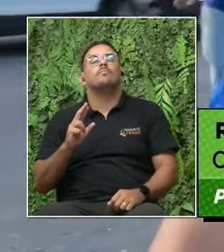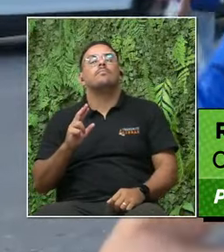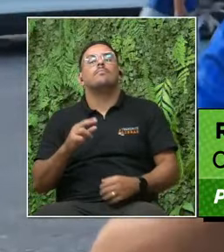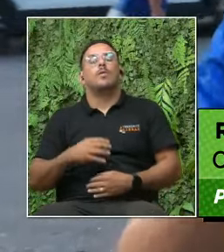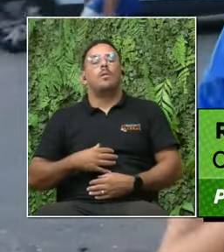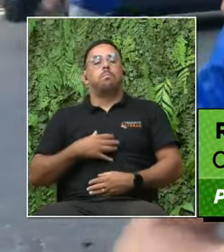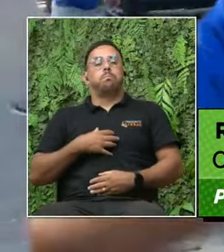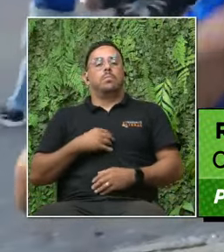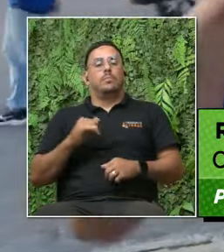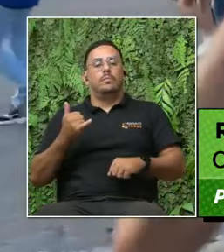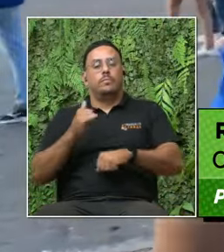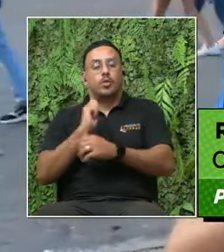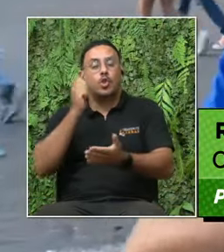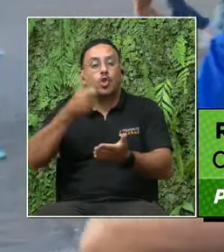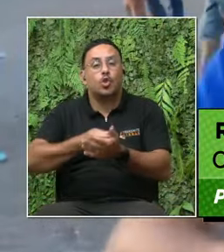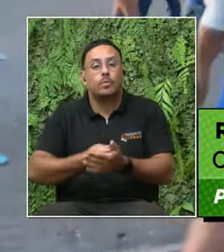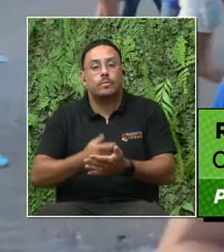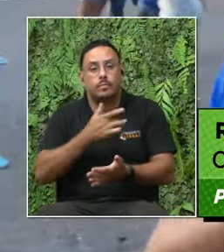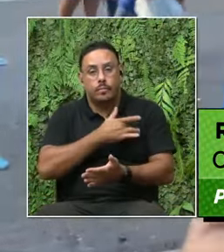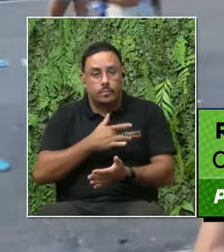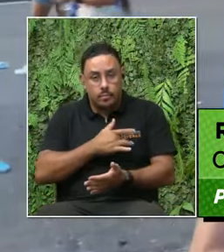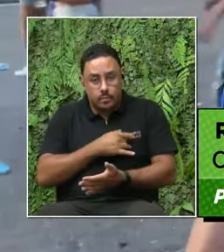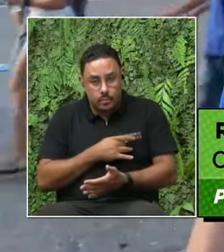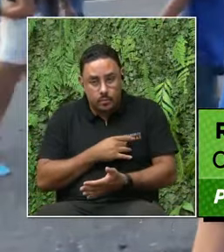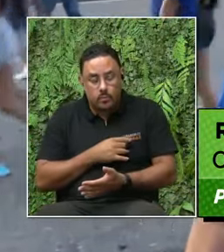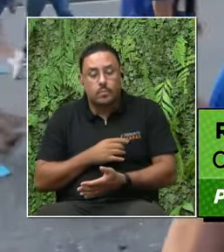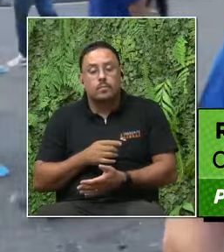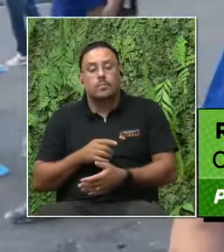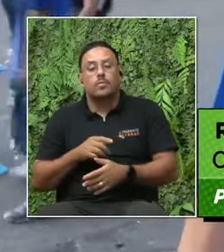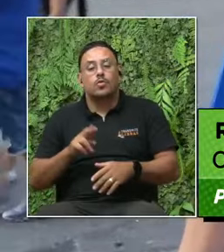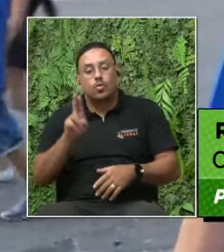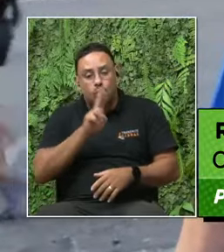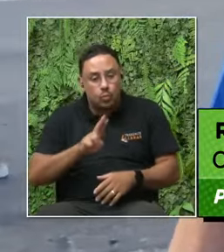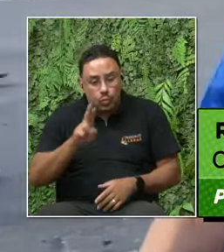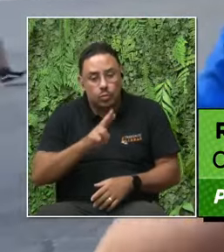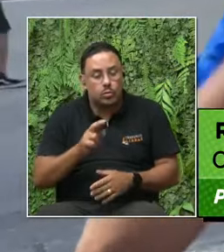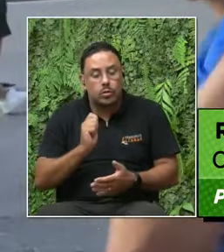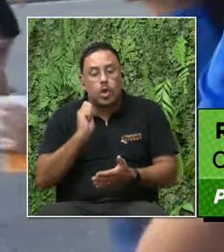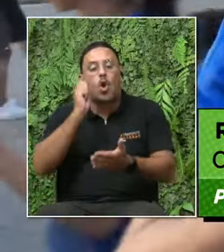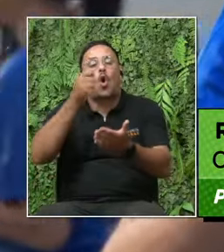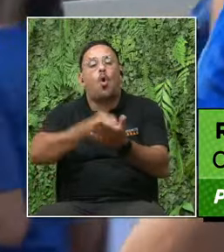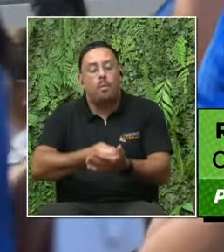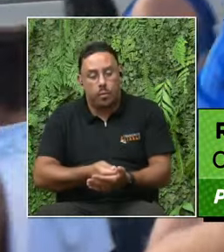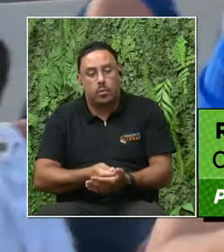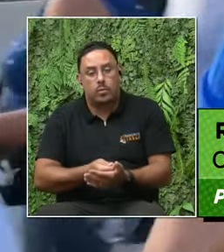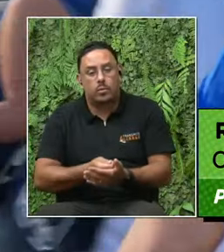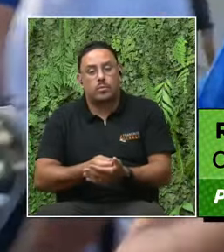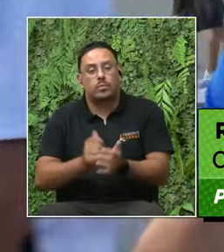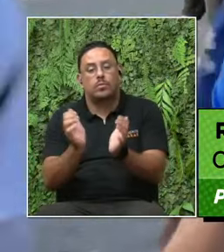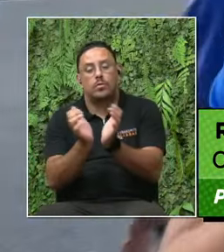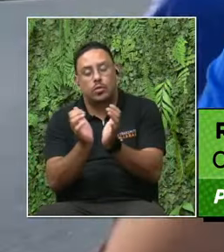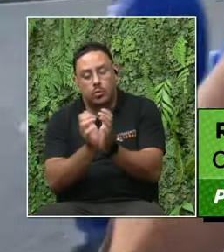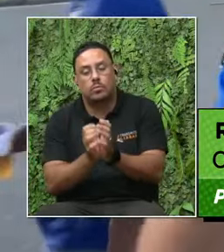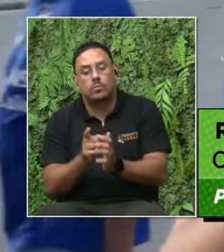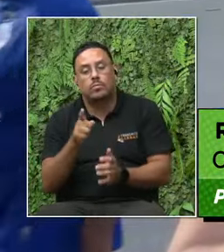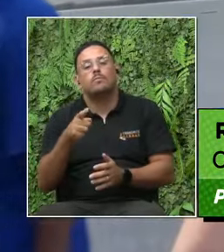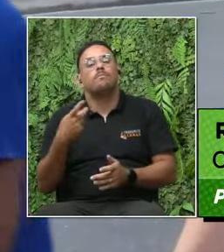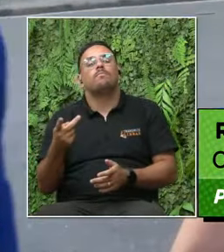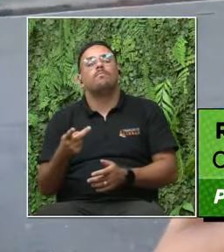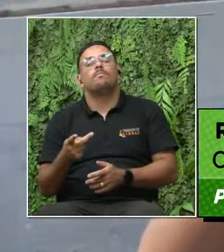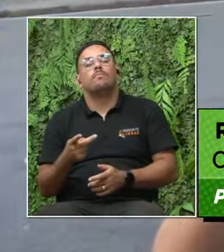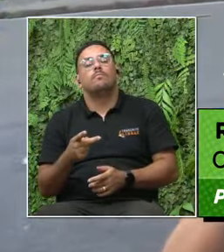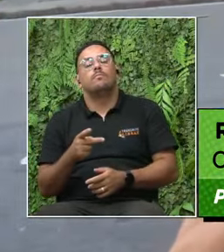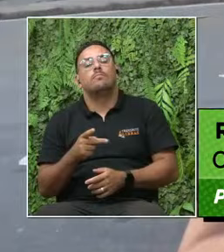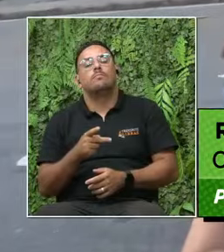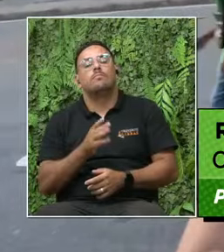Cruzeiro ele age com o dinheiro do Cruzeiro ele comprou todo time tem uma receita você vê o